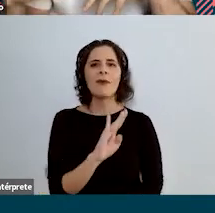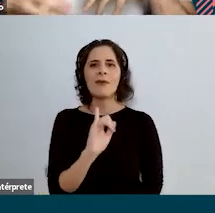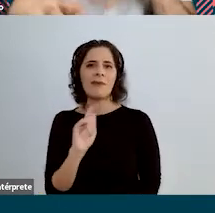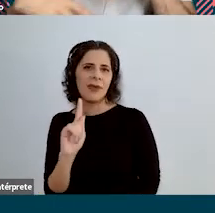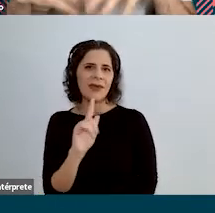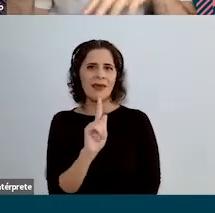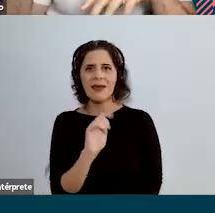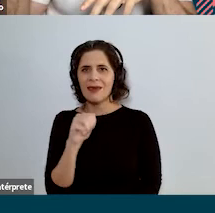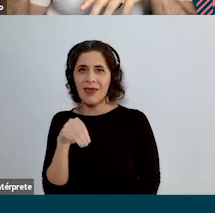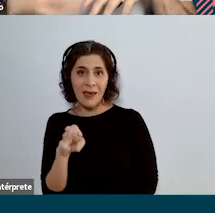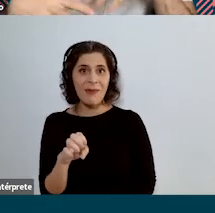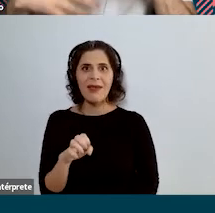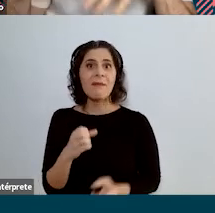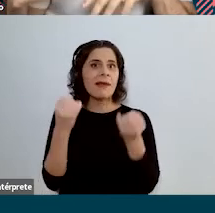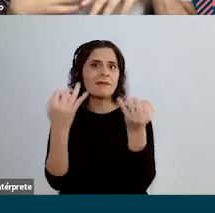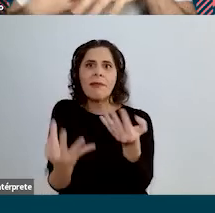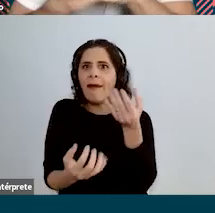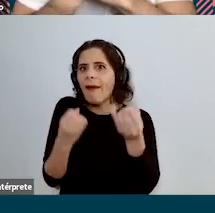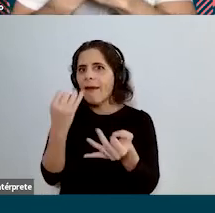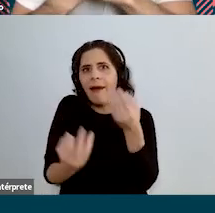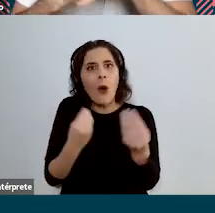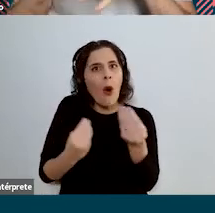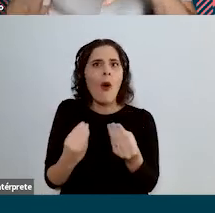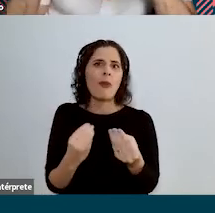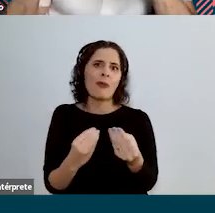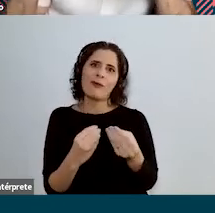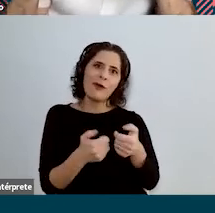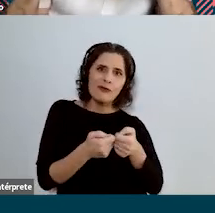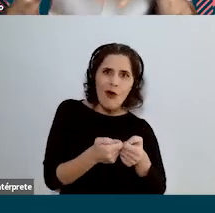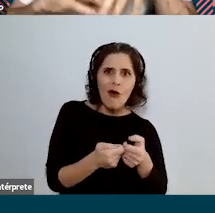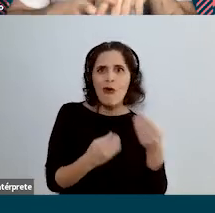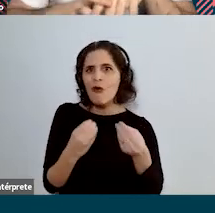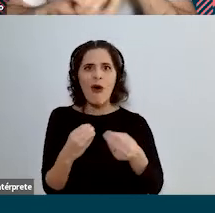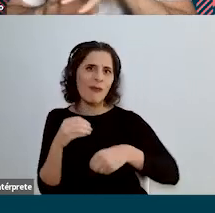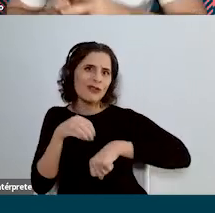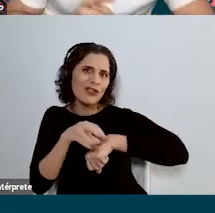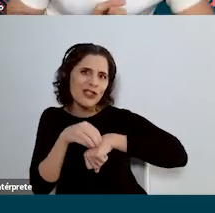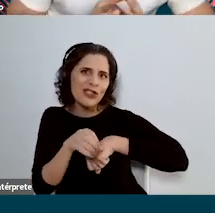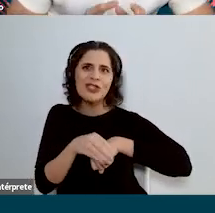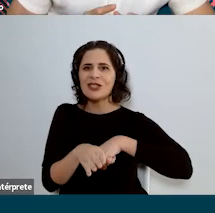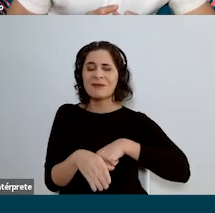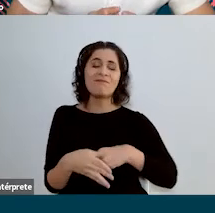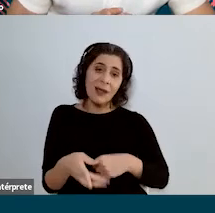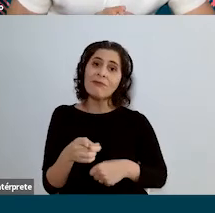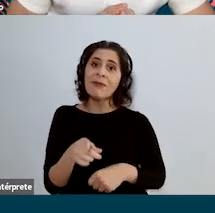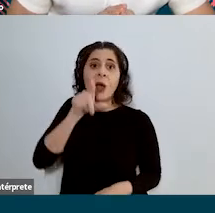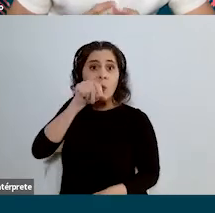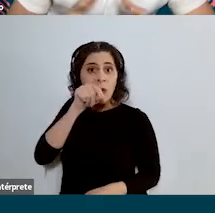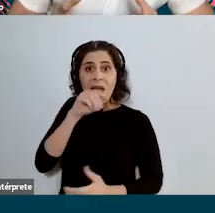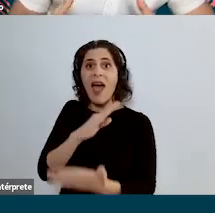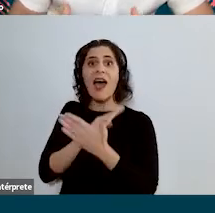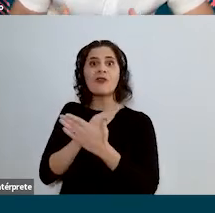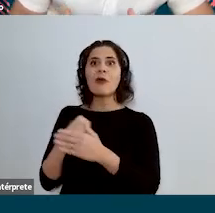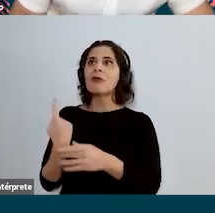falar do jogo, para ensinar, dar dicas e tal. Então, o Twitter foi esse canal super relevante para a